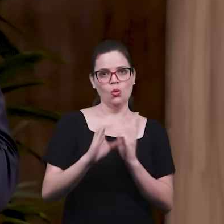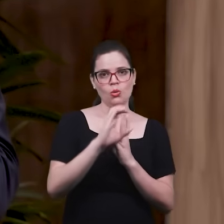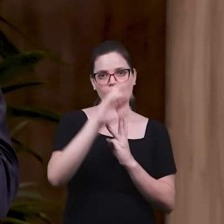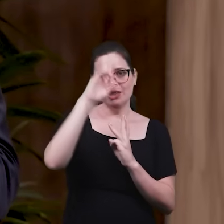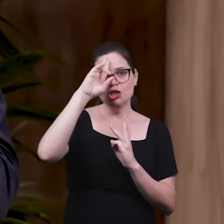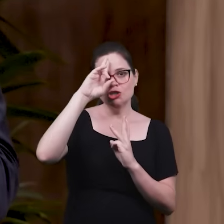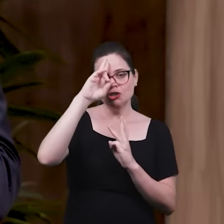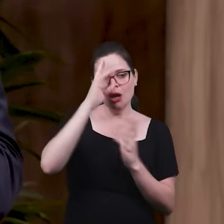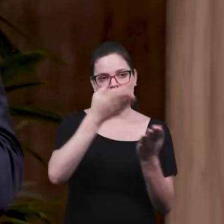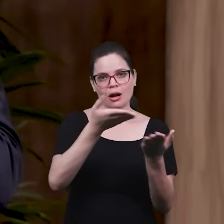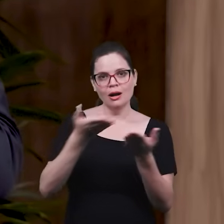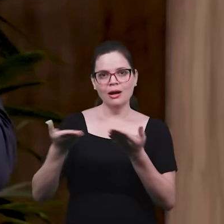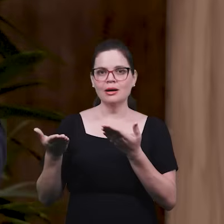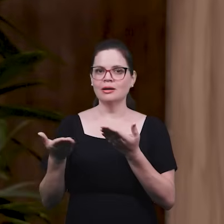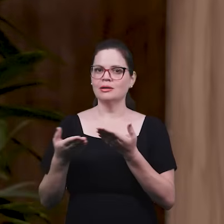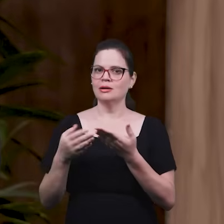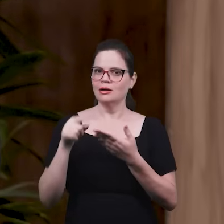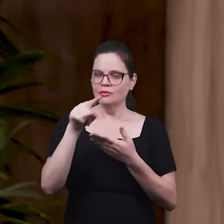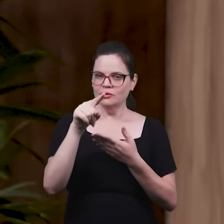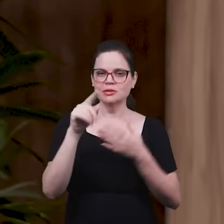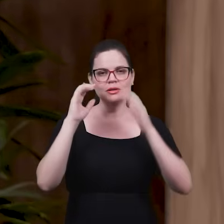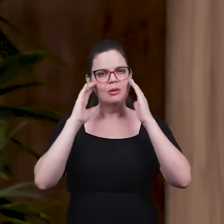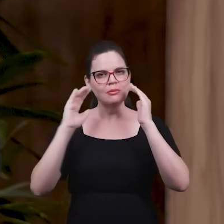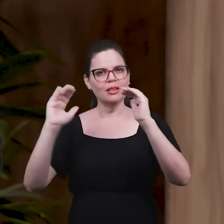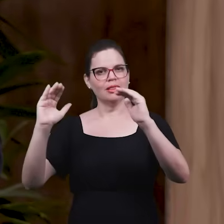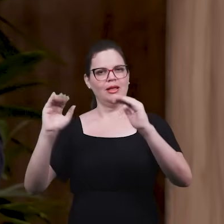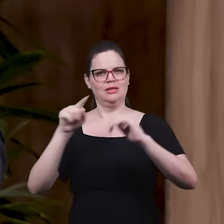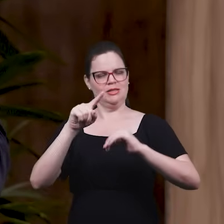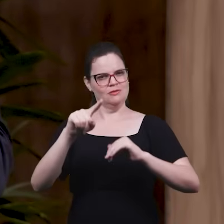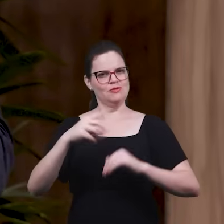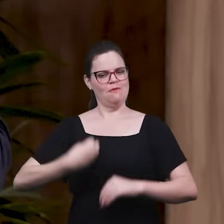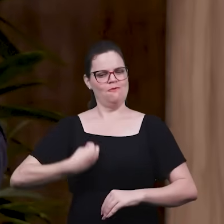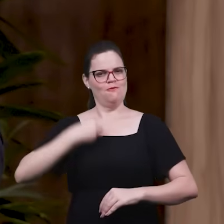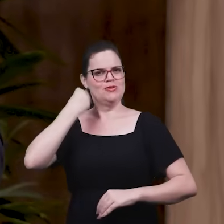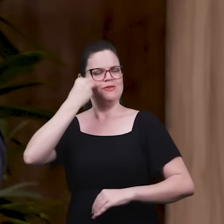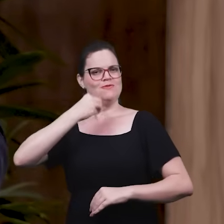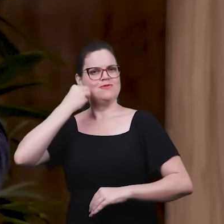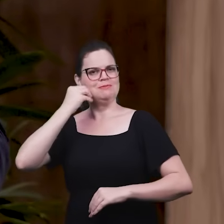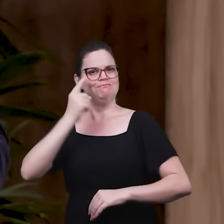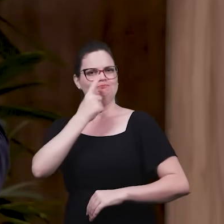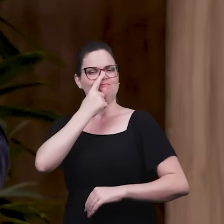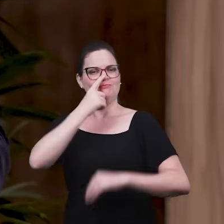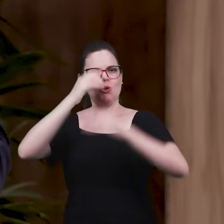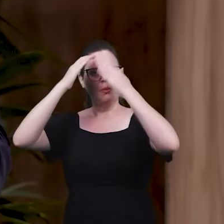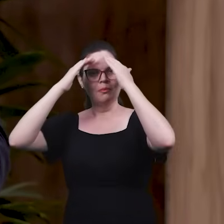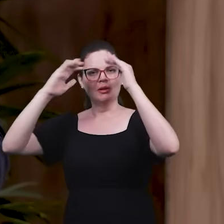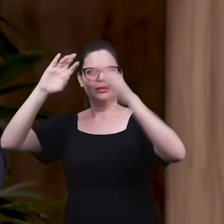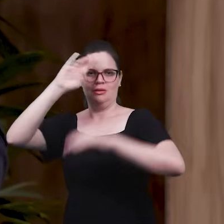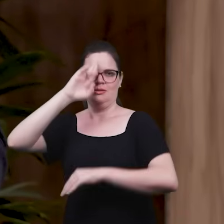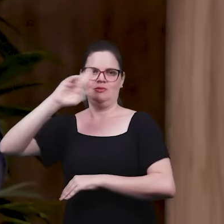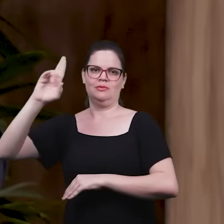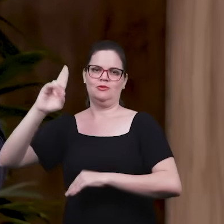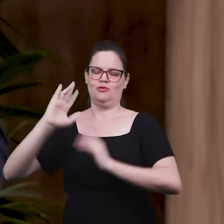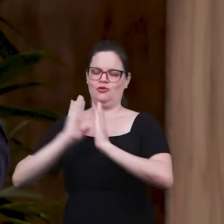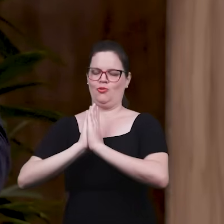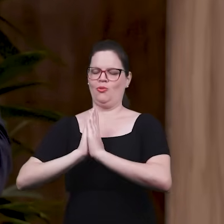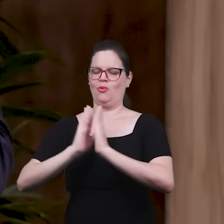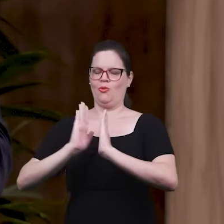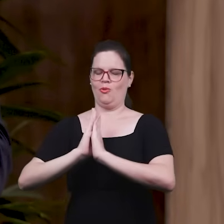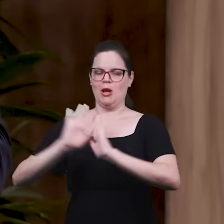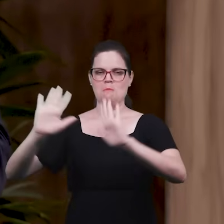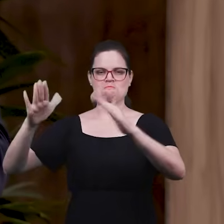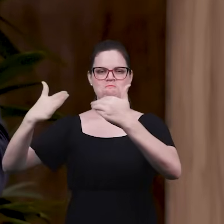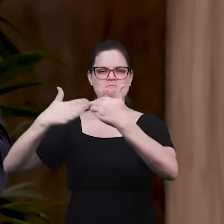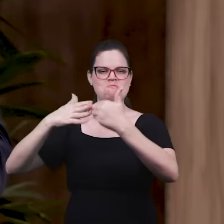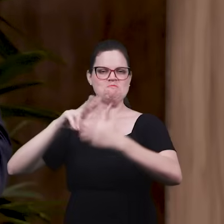meio-dia, convites, seja fiel a essa orientação, seja fiel a essa busca, e Deus